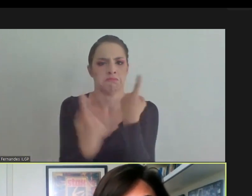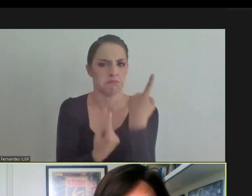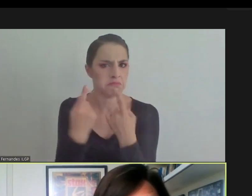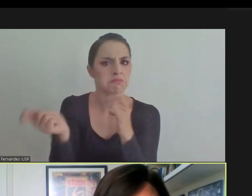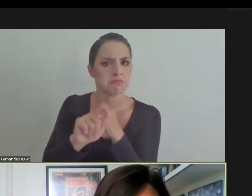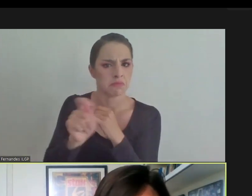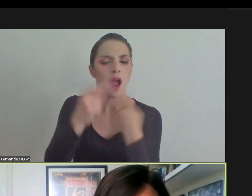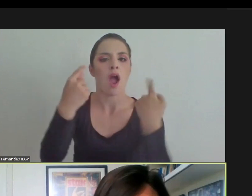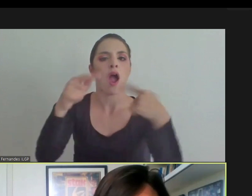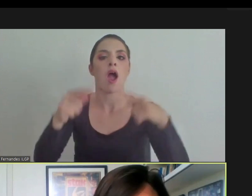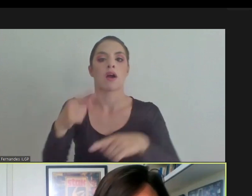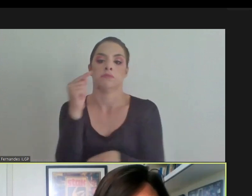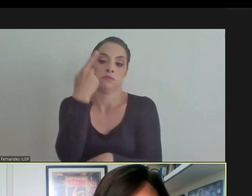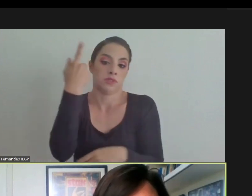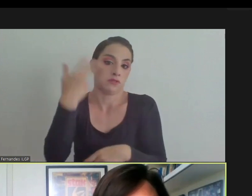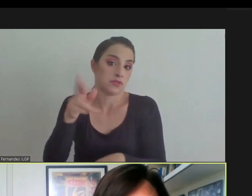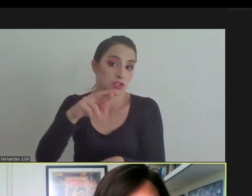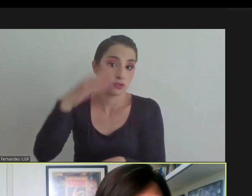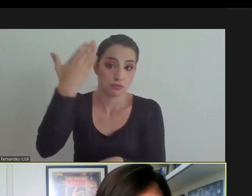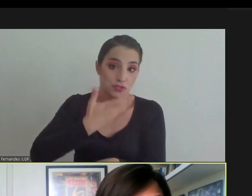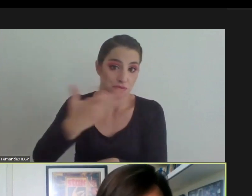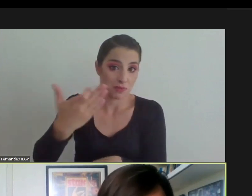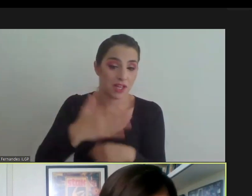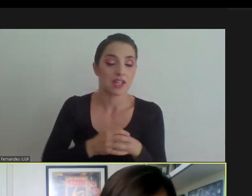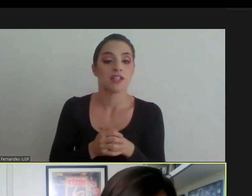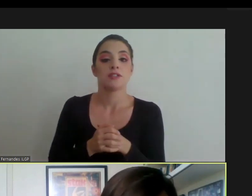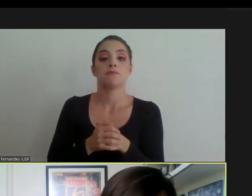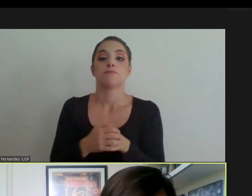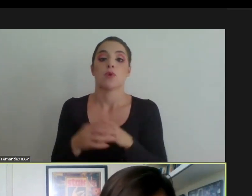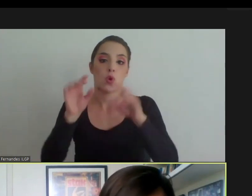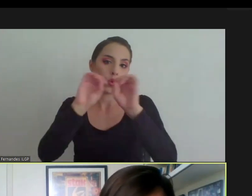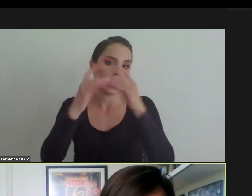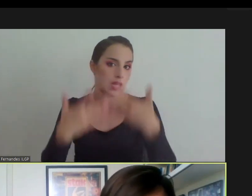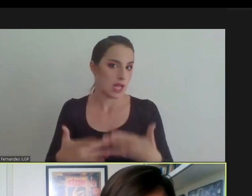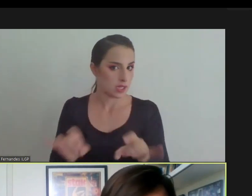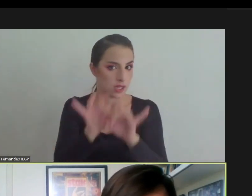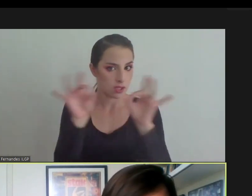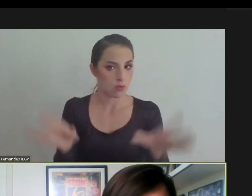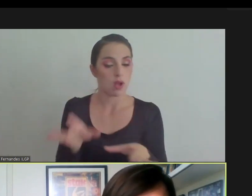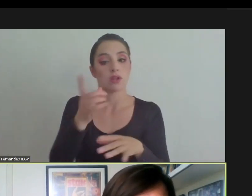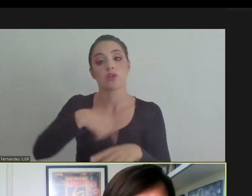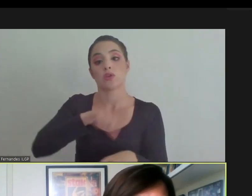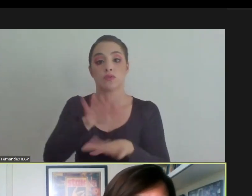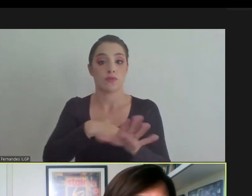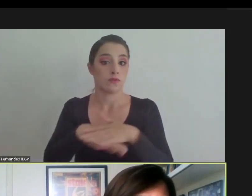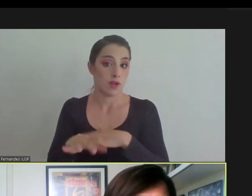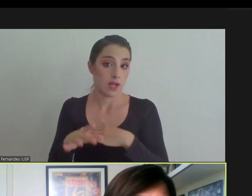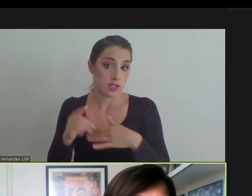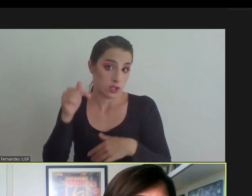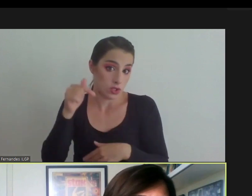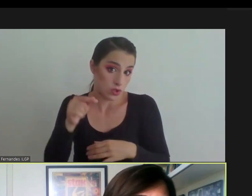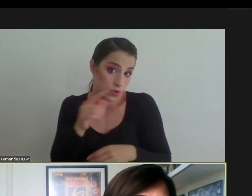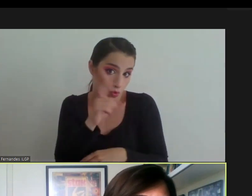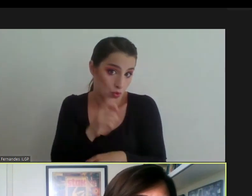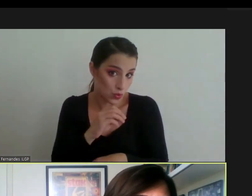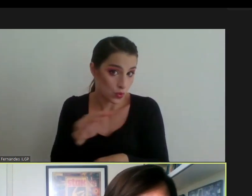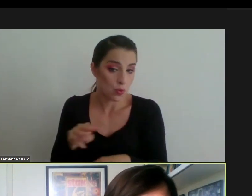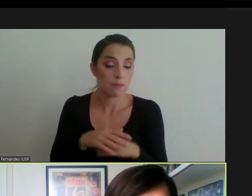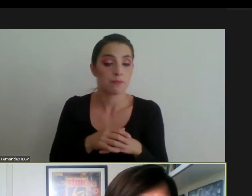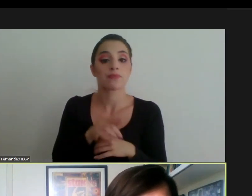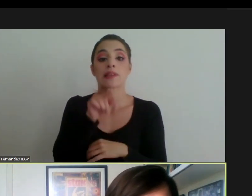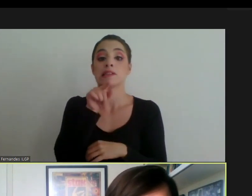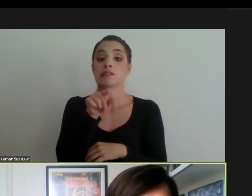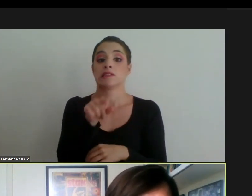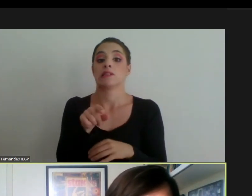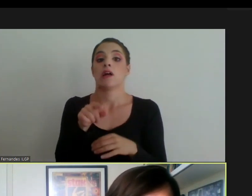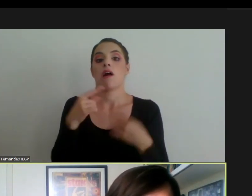Uma vez por semana a gente se reúne online, como estamos fazendo aqui, usando o Zoom, e essas equipes passam